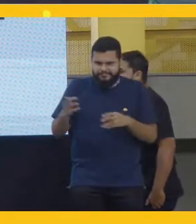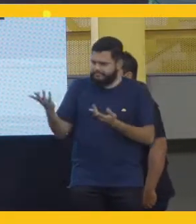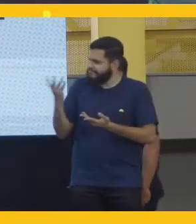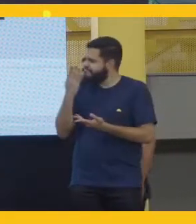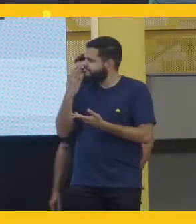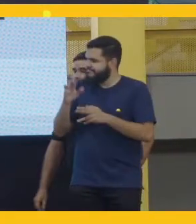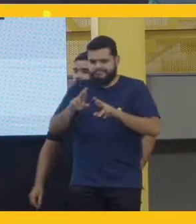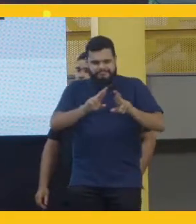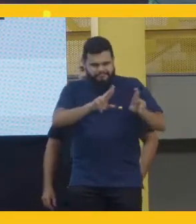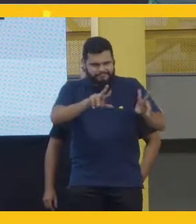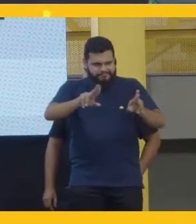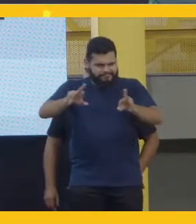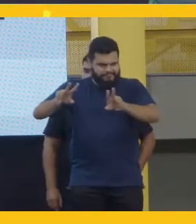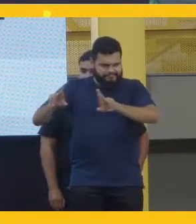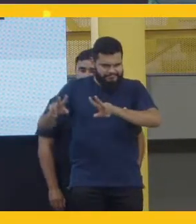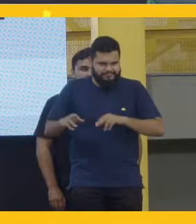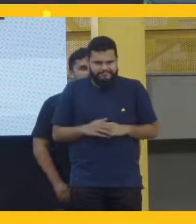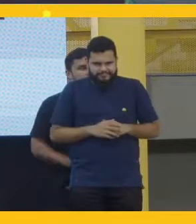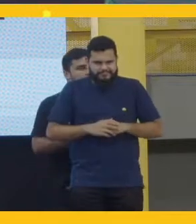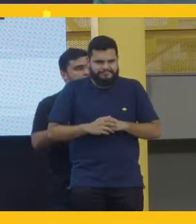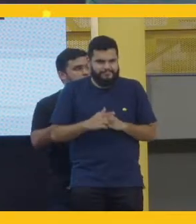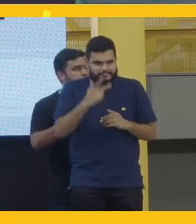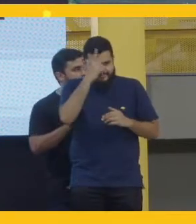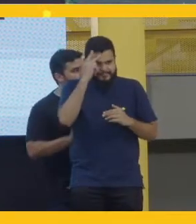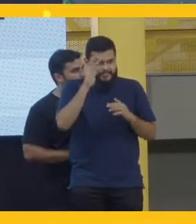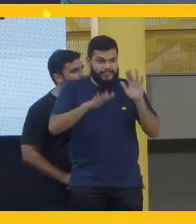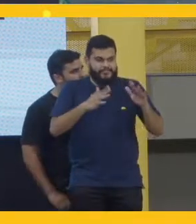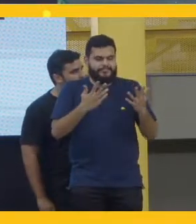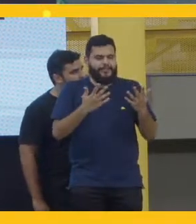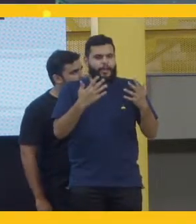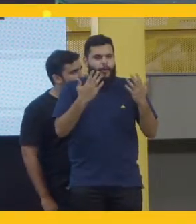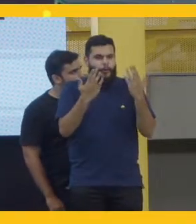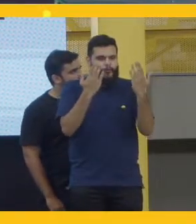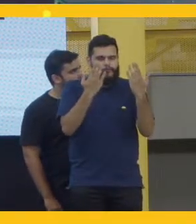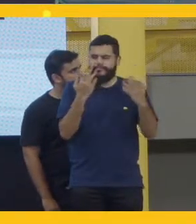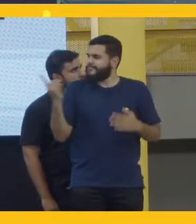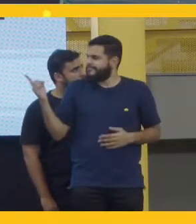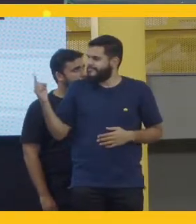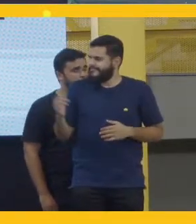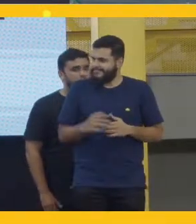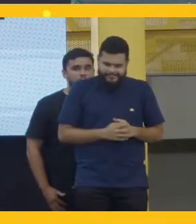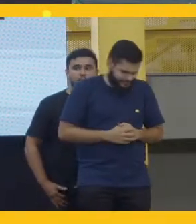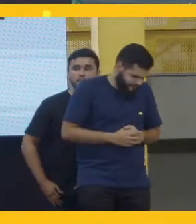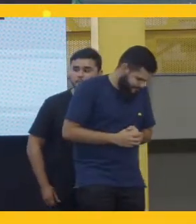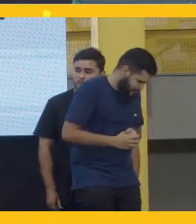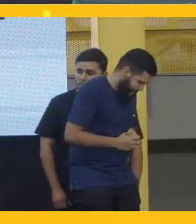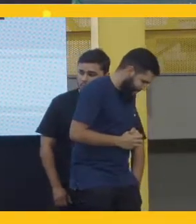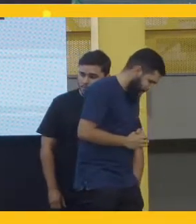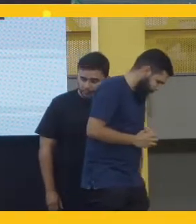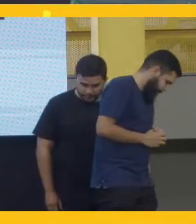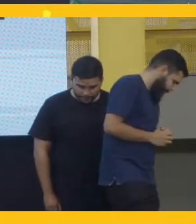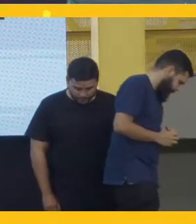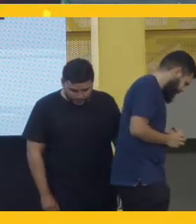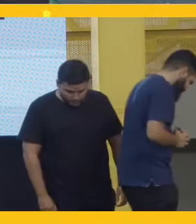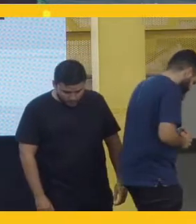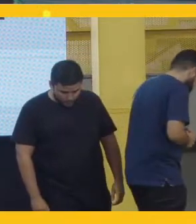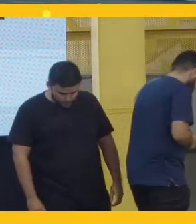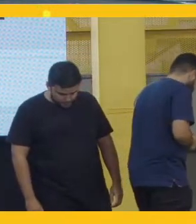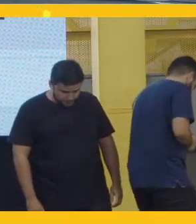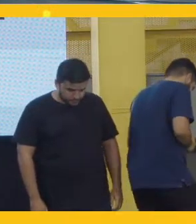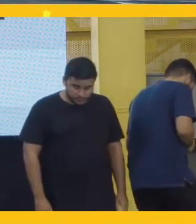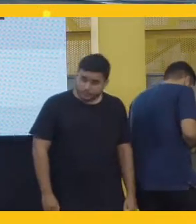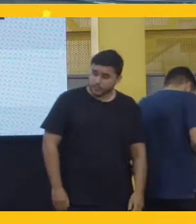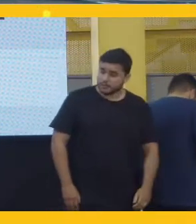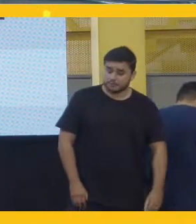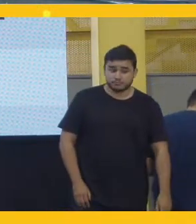As TVs sofrem muito com esse negócio de preto perfeito. No dia que você quiser, daqui quando vocês